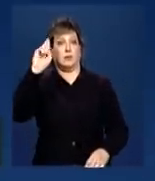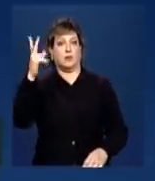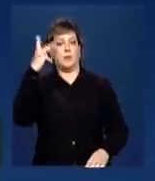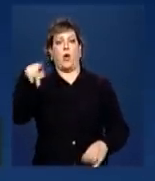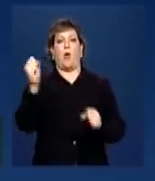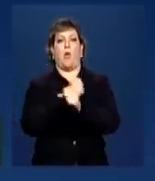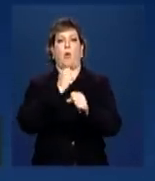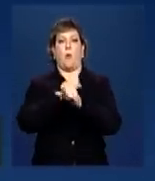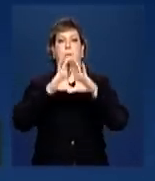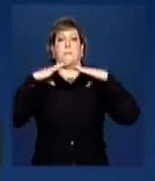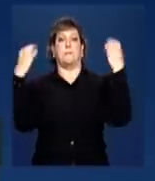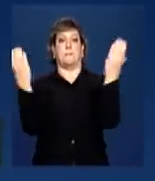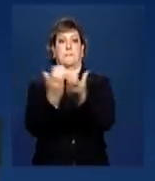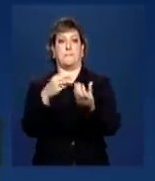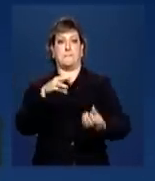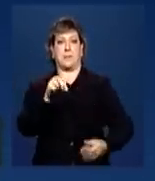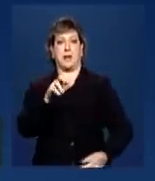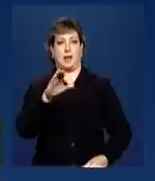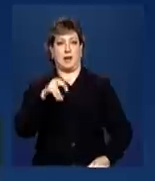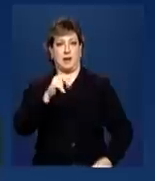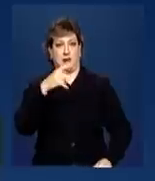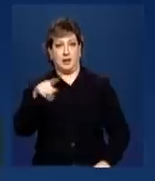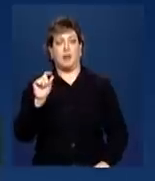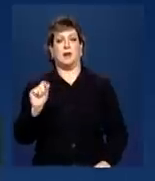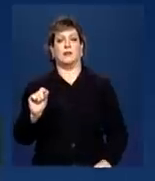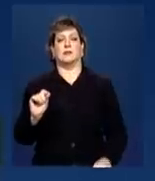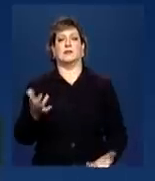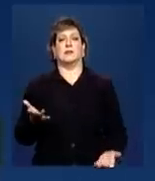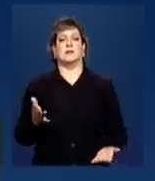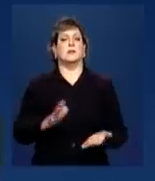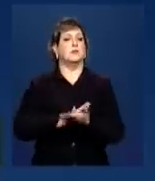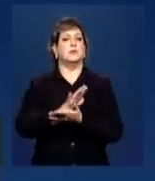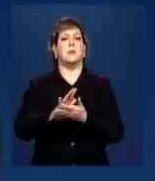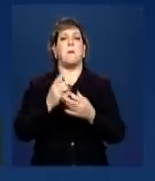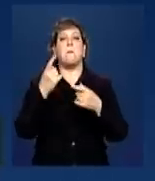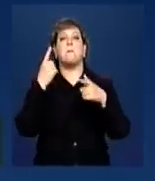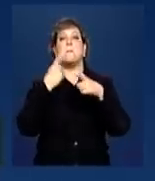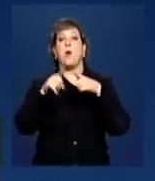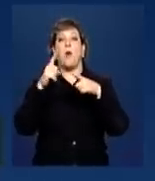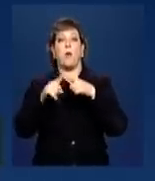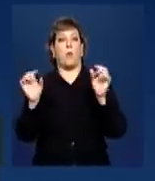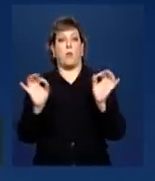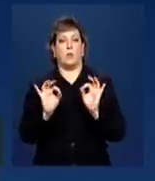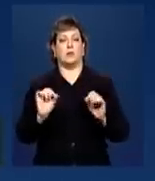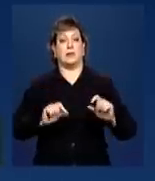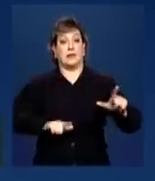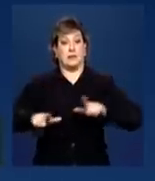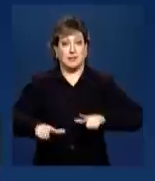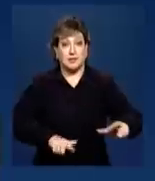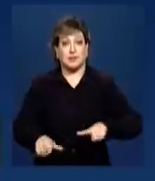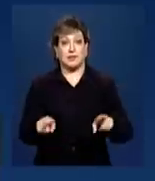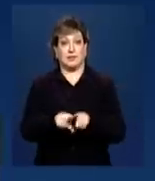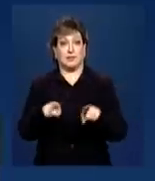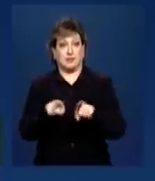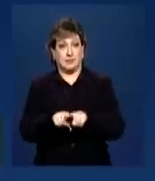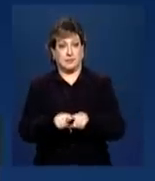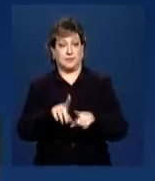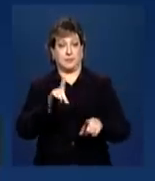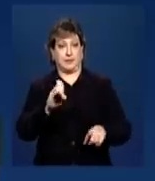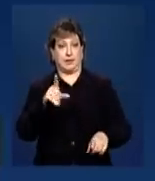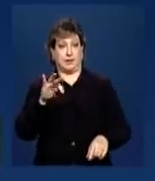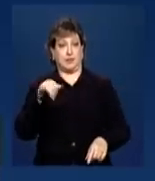houvesse nenhum tipo de problema com as tarefas e as atribuições da